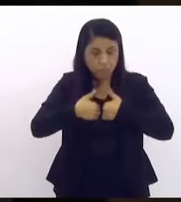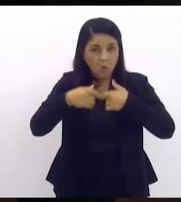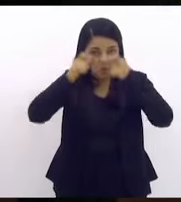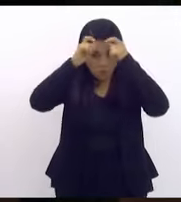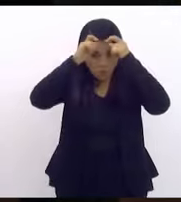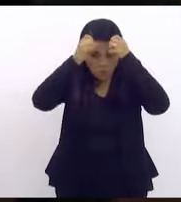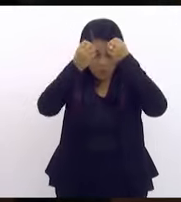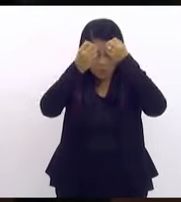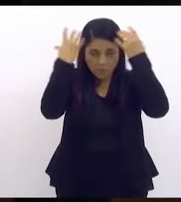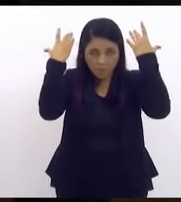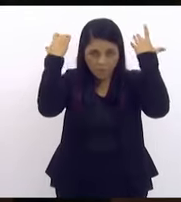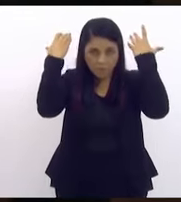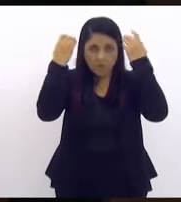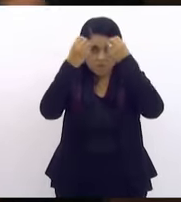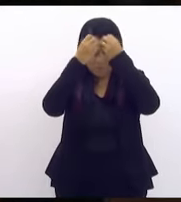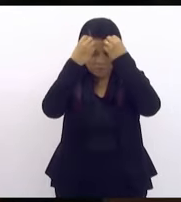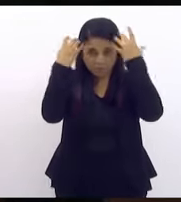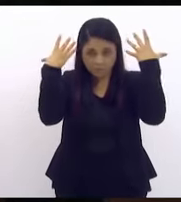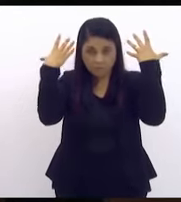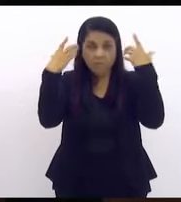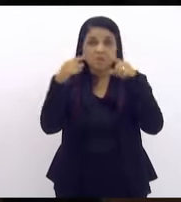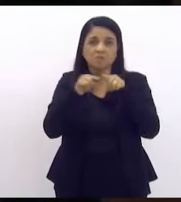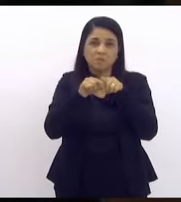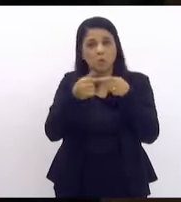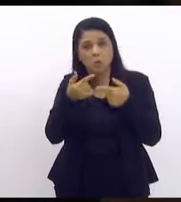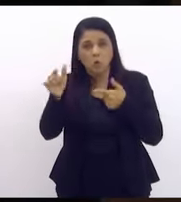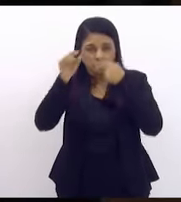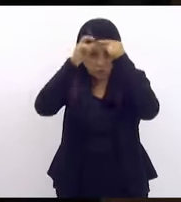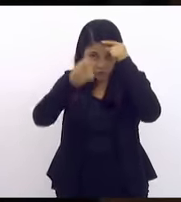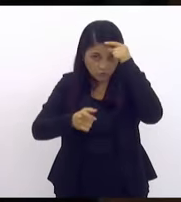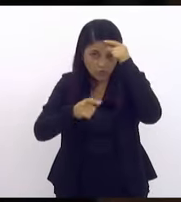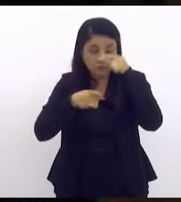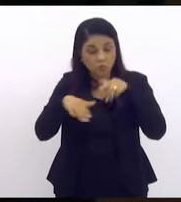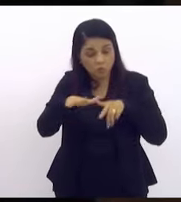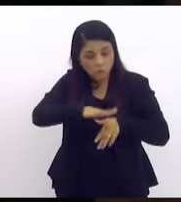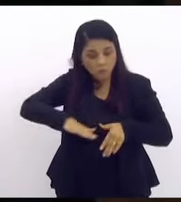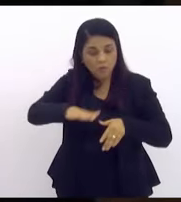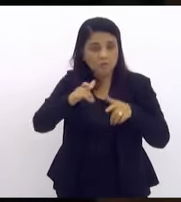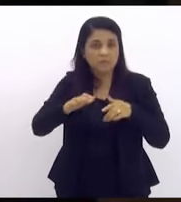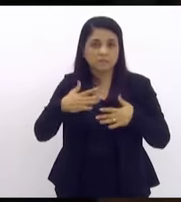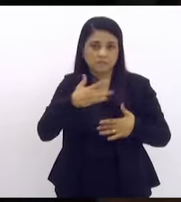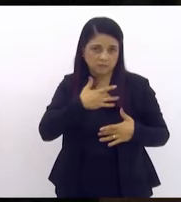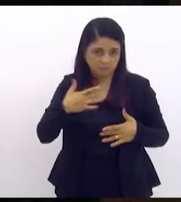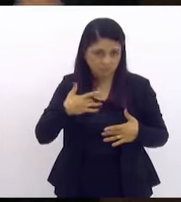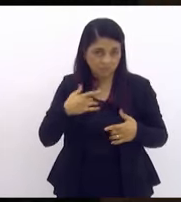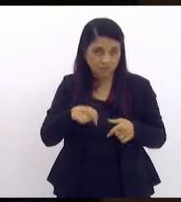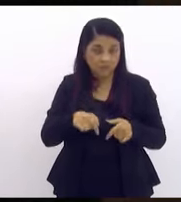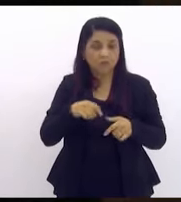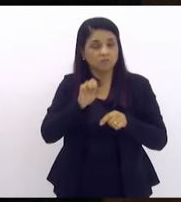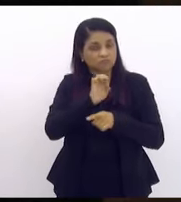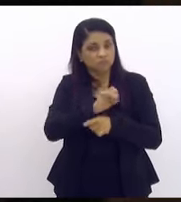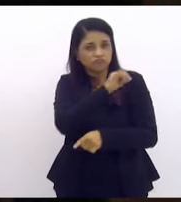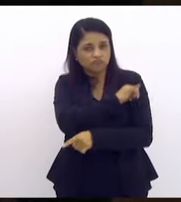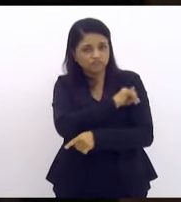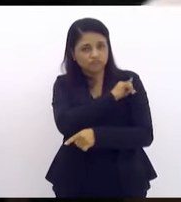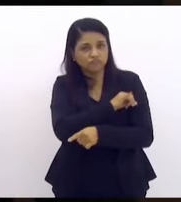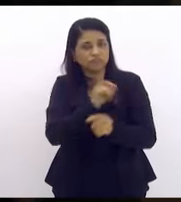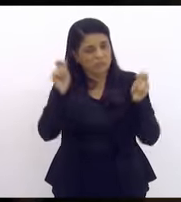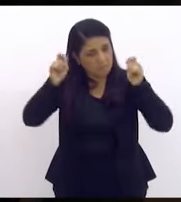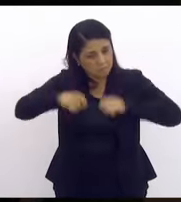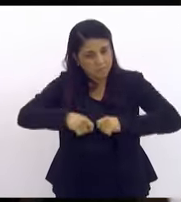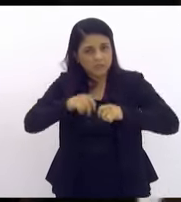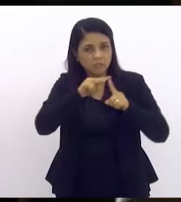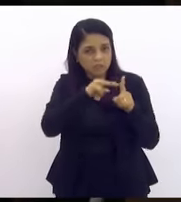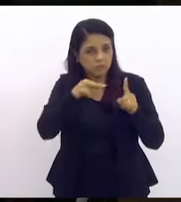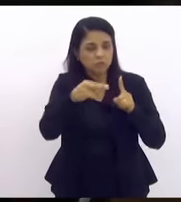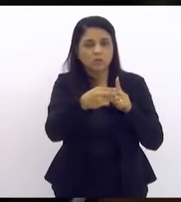outros transtornos em um ambiente cada vez mais saudável, faz com que, de fato, o Estado do Rio de Janeiro tenha esta capacidade de